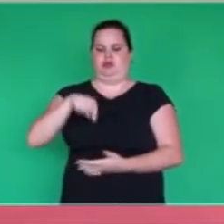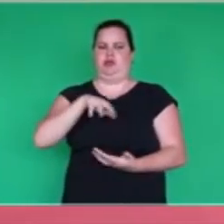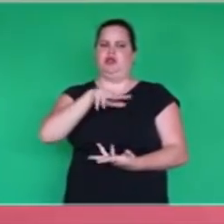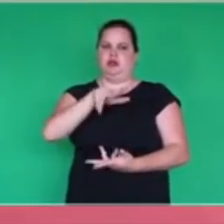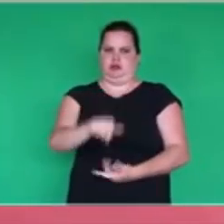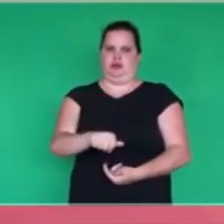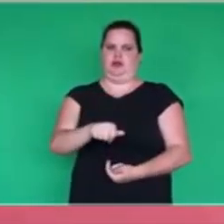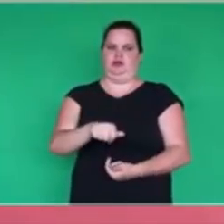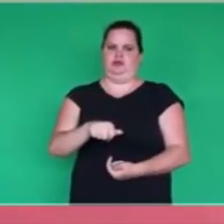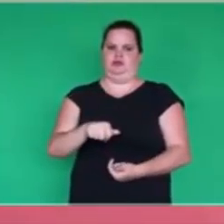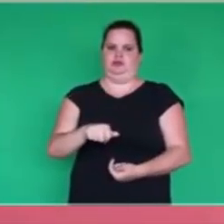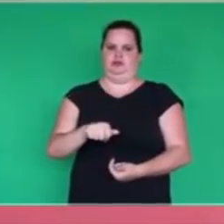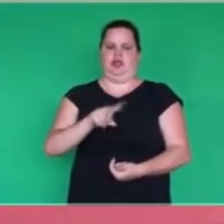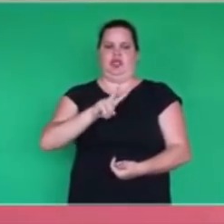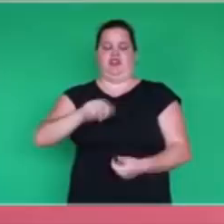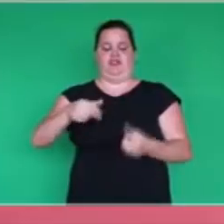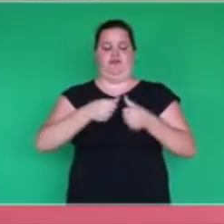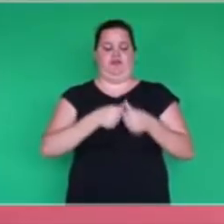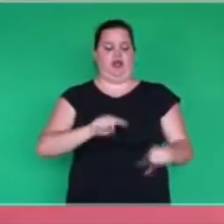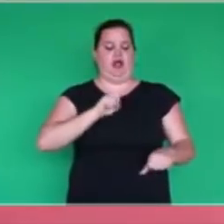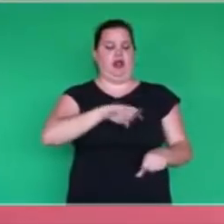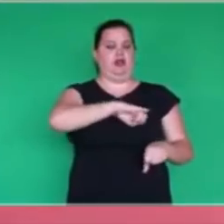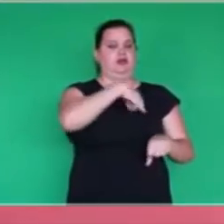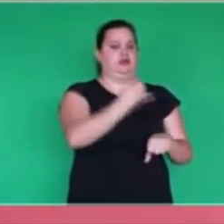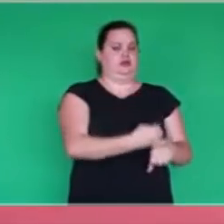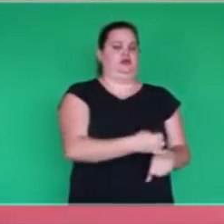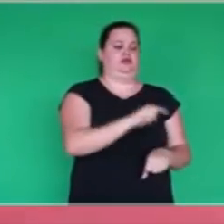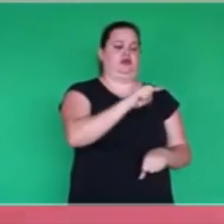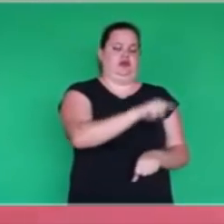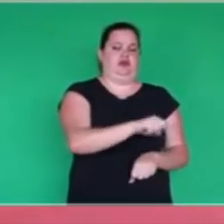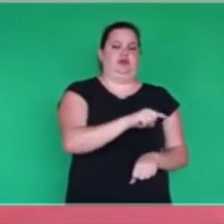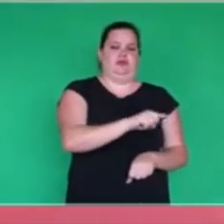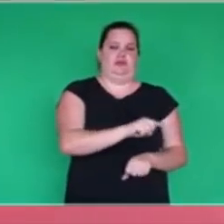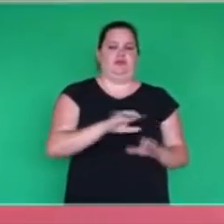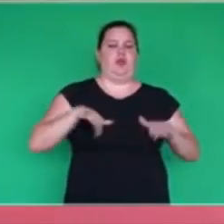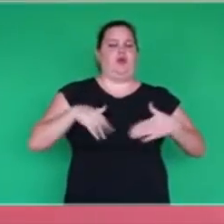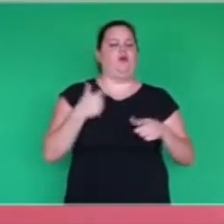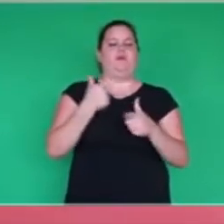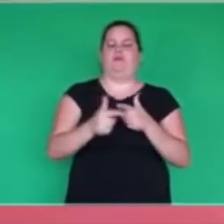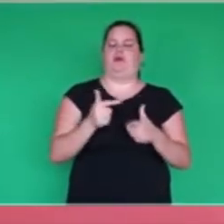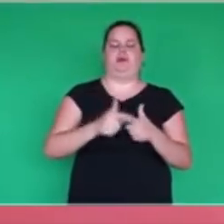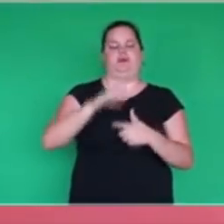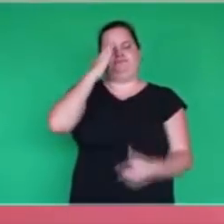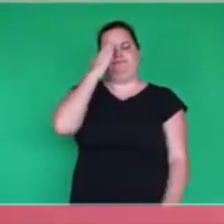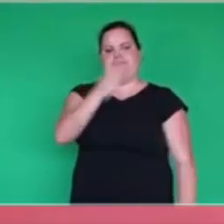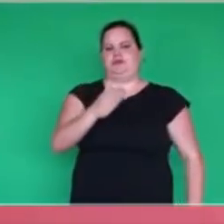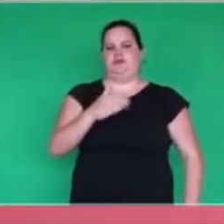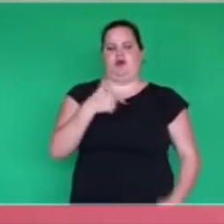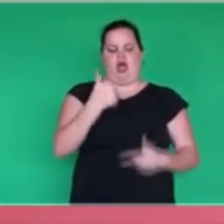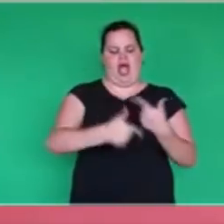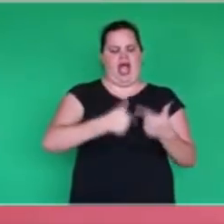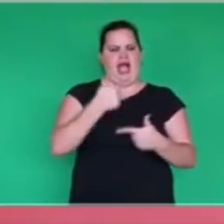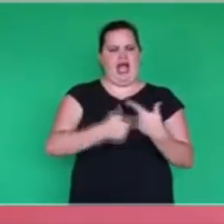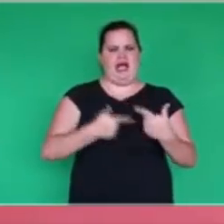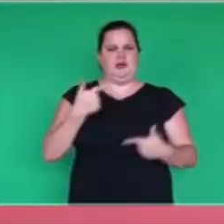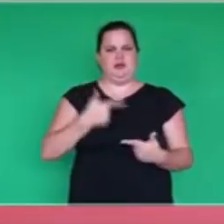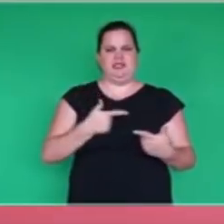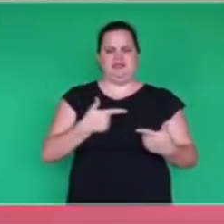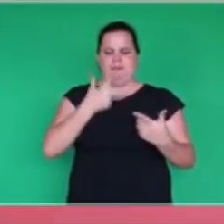e estará em Jerusalém. Qual o grande problema? A luta que vai se travar é